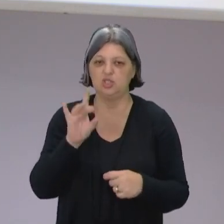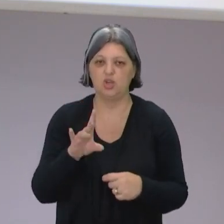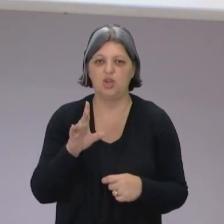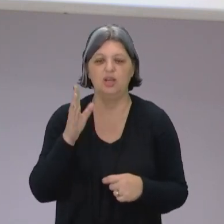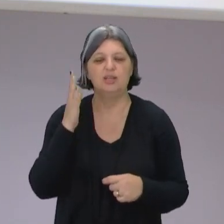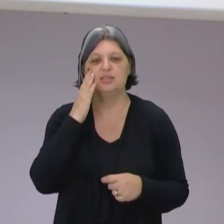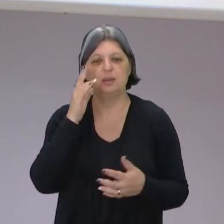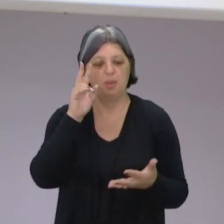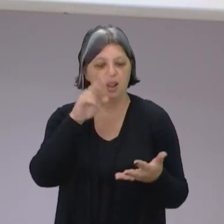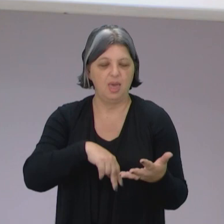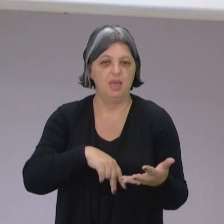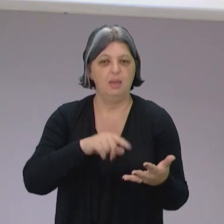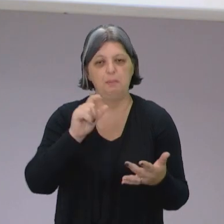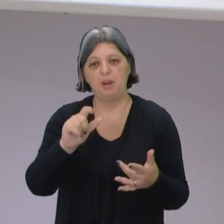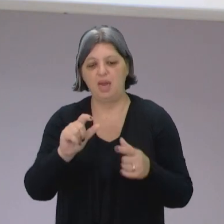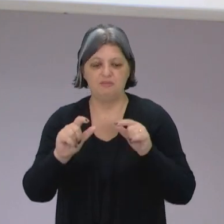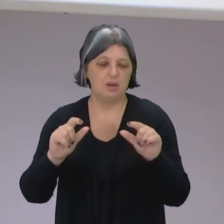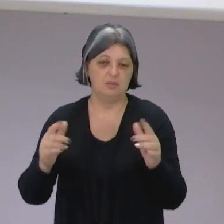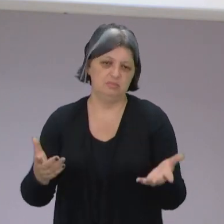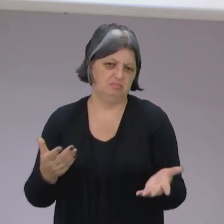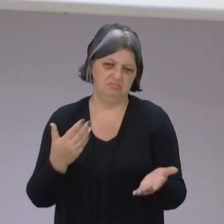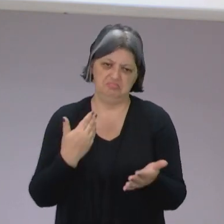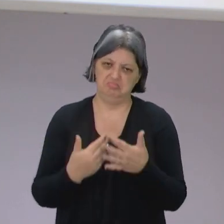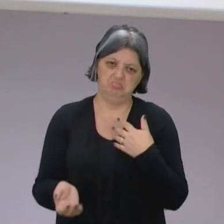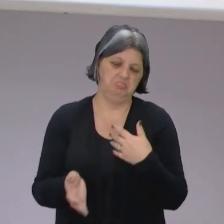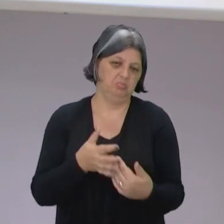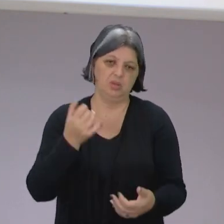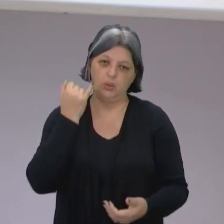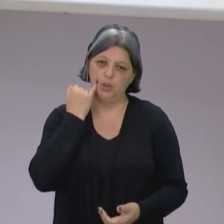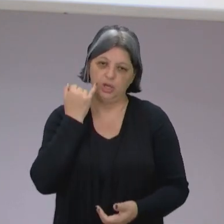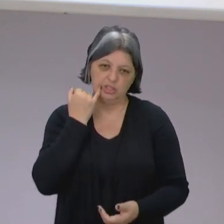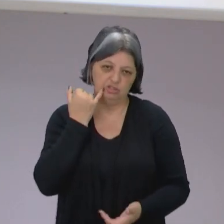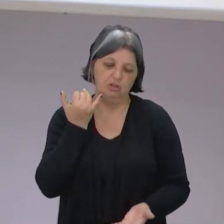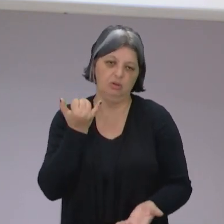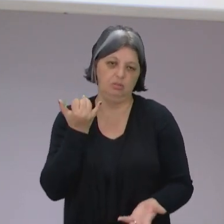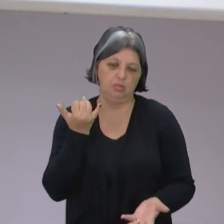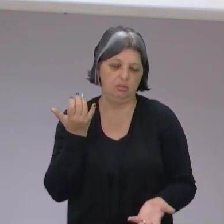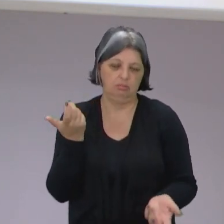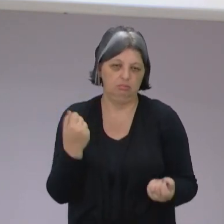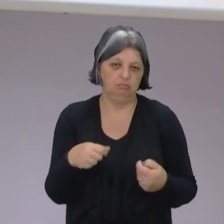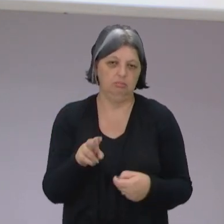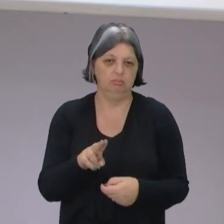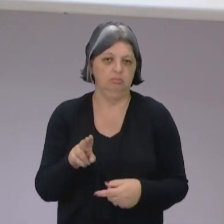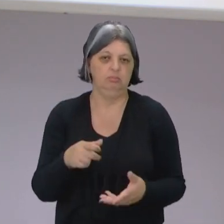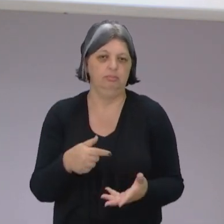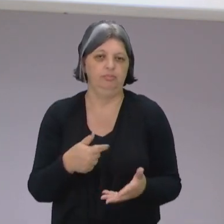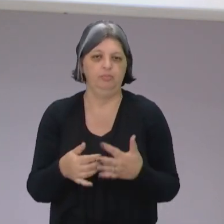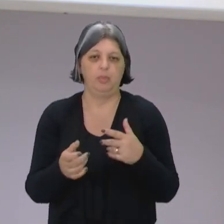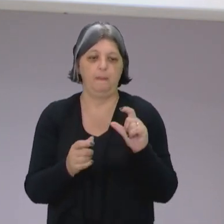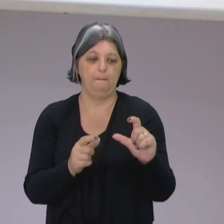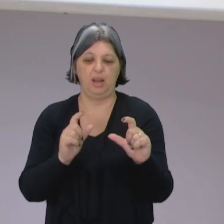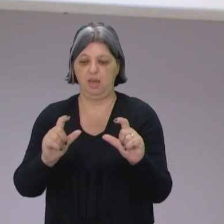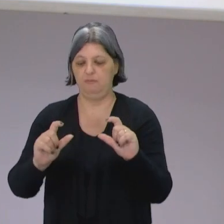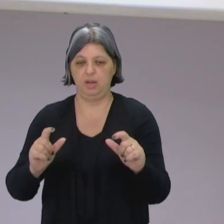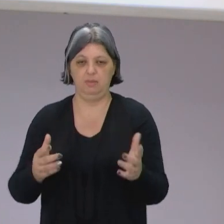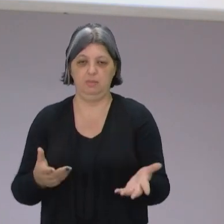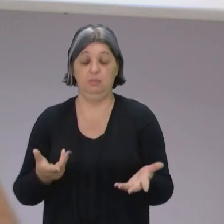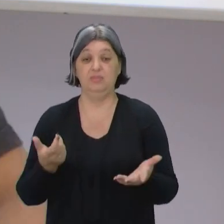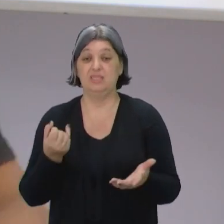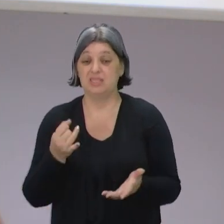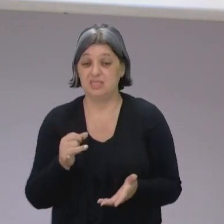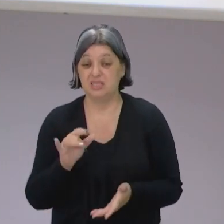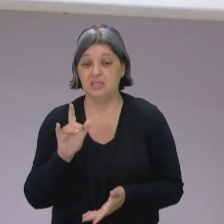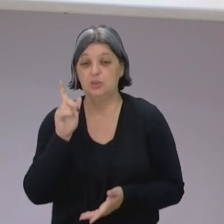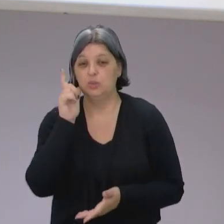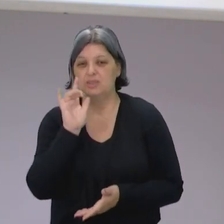porque decodificar você pode fazer em qualquer idioma, inclusive. Se você aprende pronúncia, você vai decodificando palavras, mas se você não consegue interpretar aquilo,